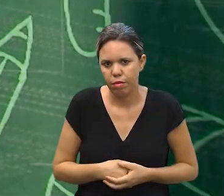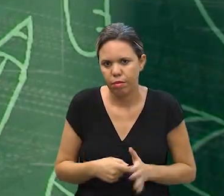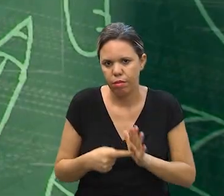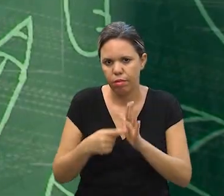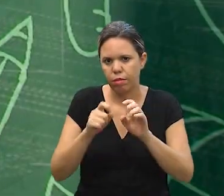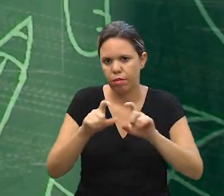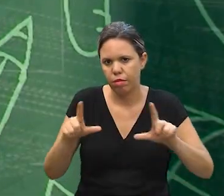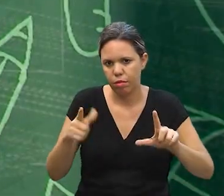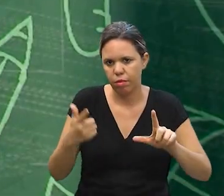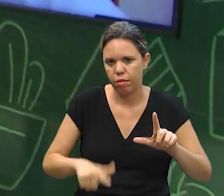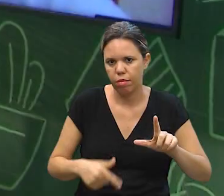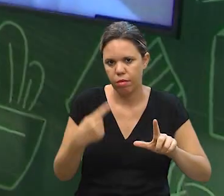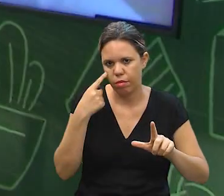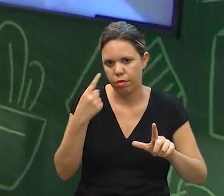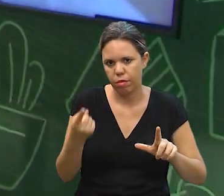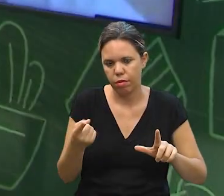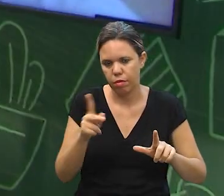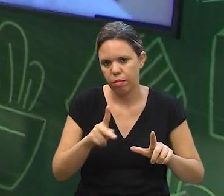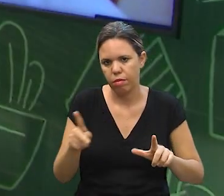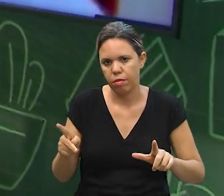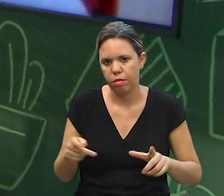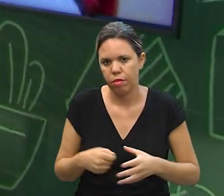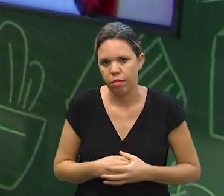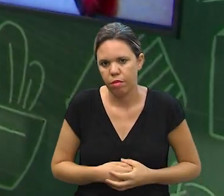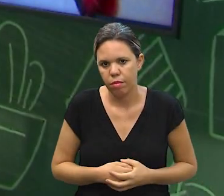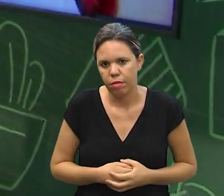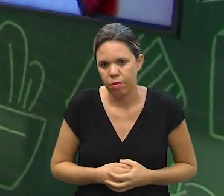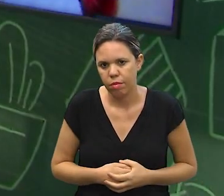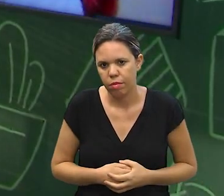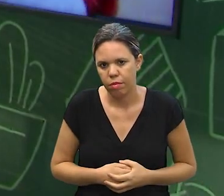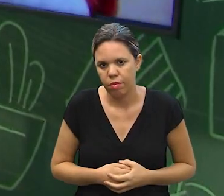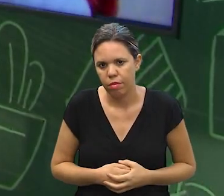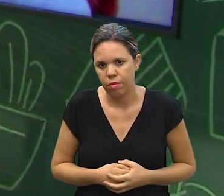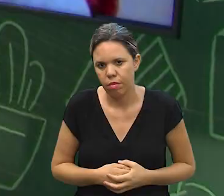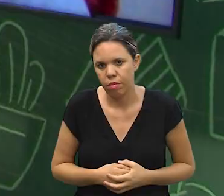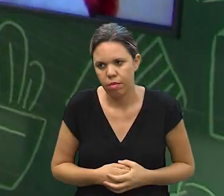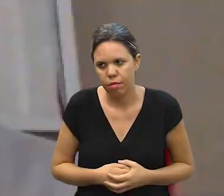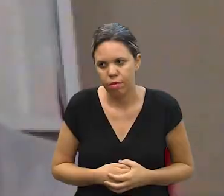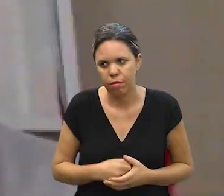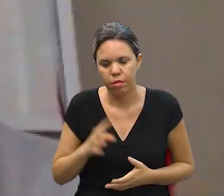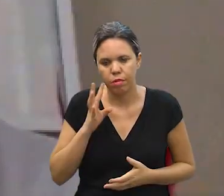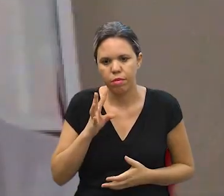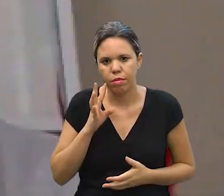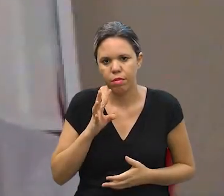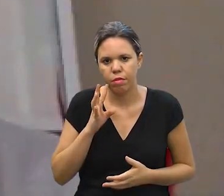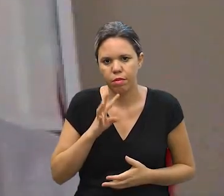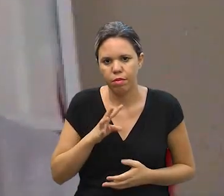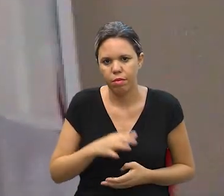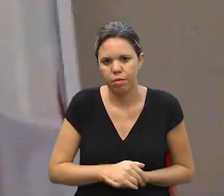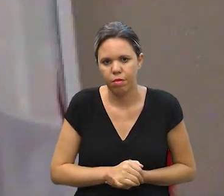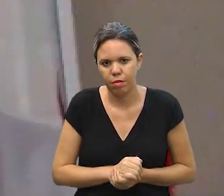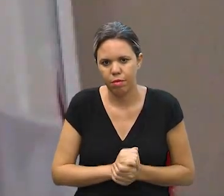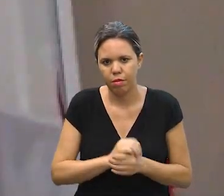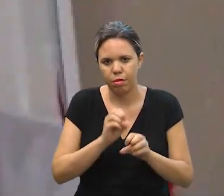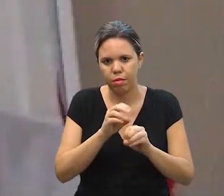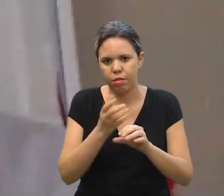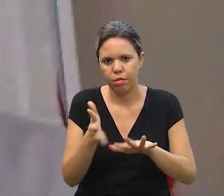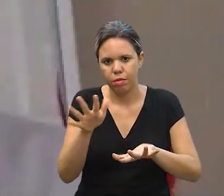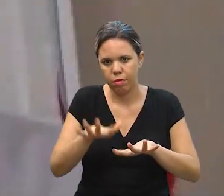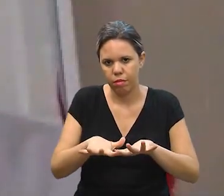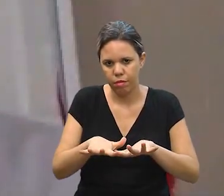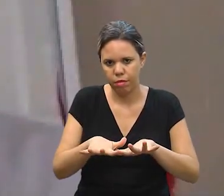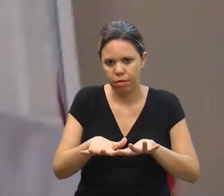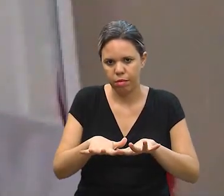Então mostra de novo o livro pra gente aí, professora. Pois não. Vamos dar uma olhadinha aí, olha que bacana. Então, Educação e